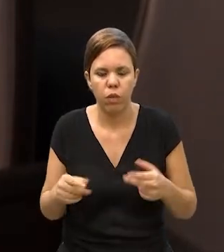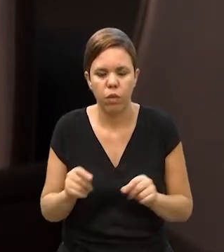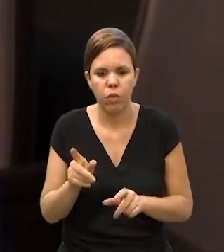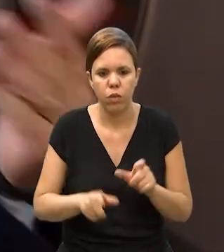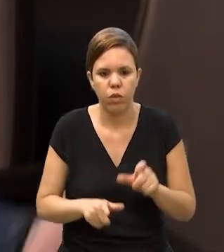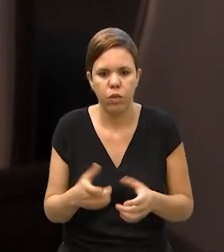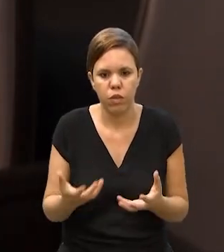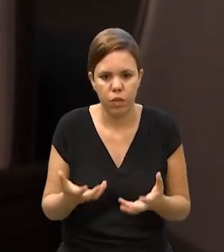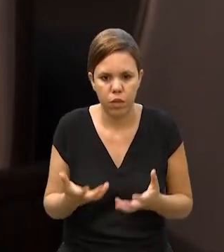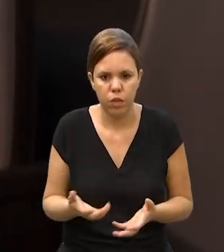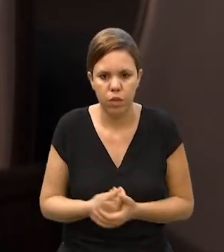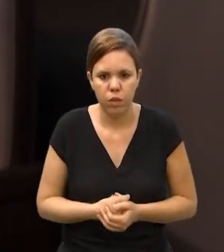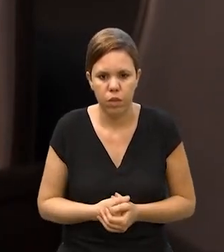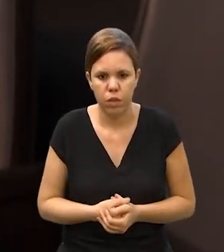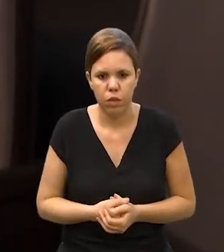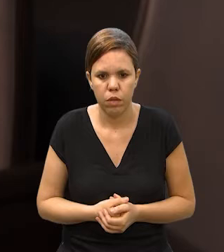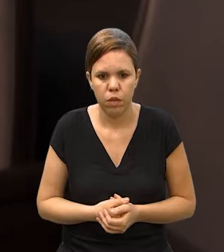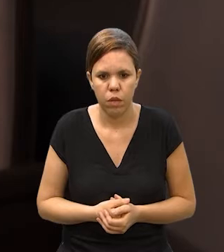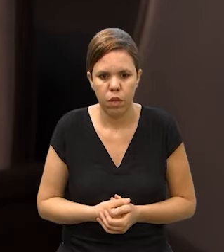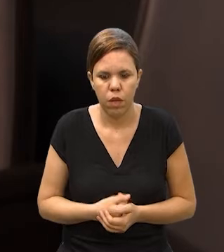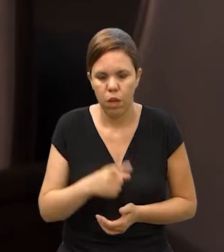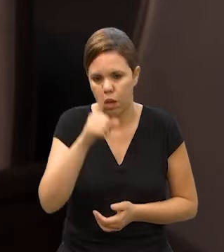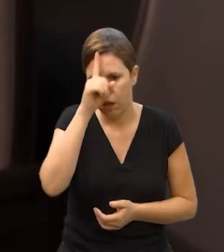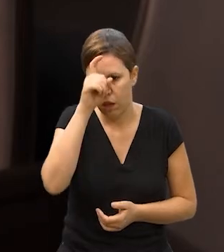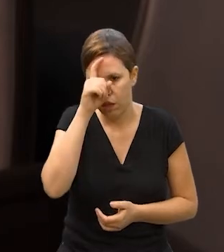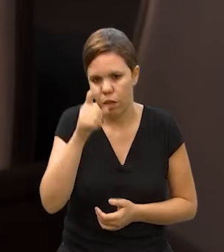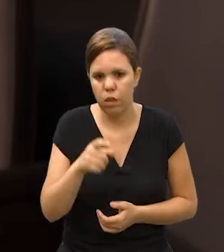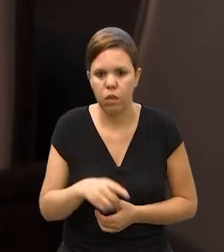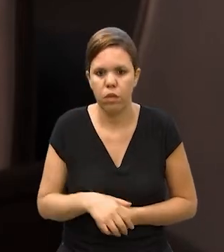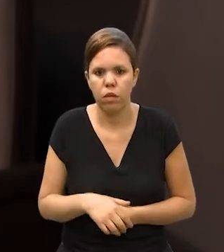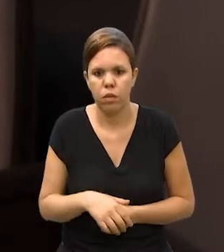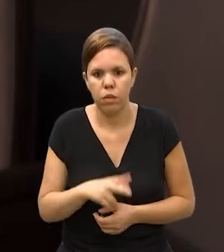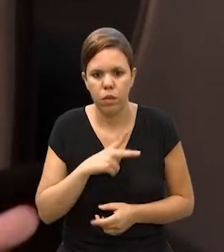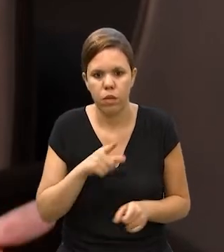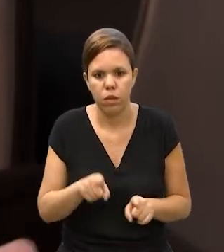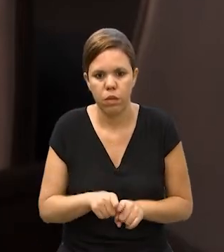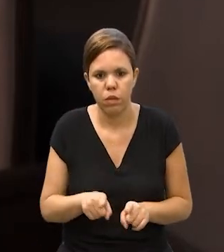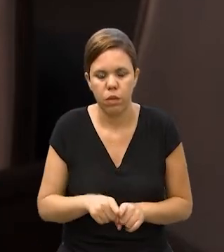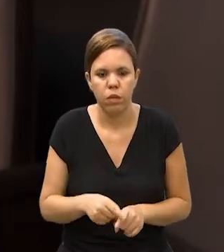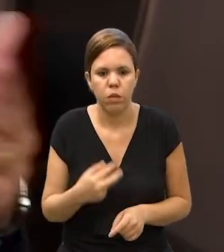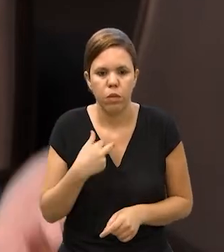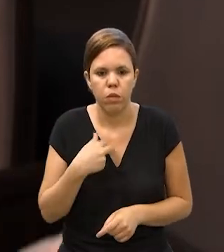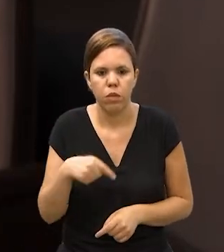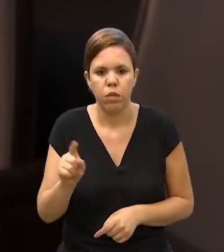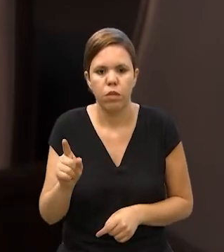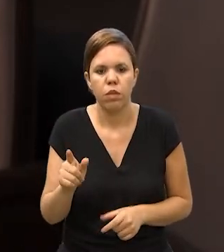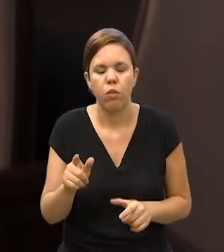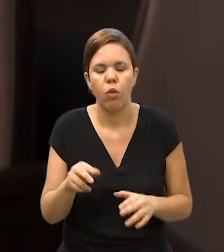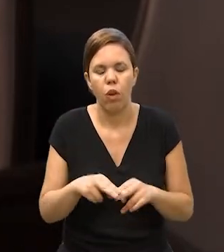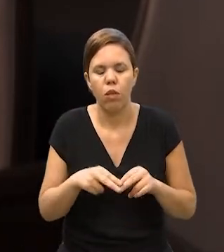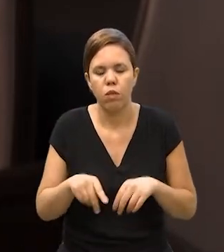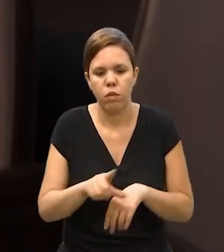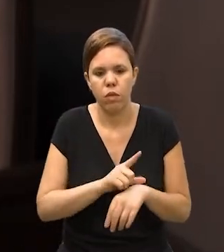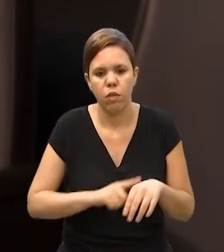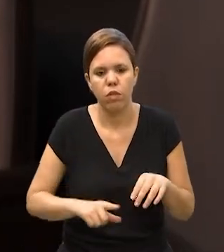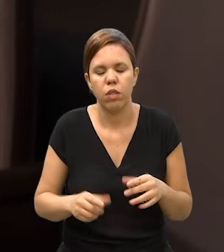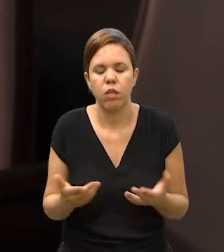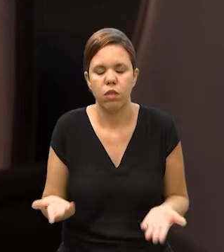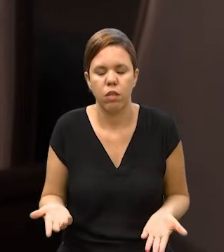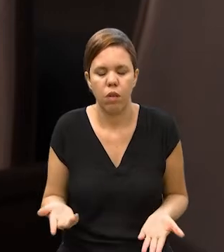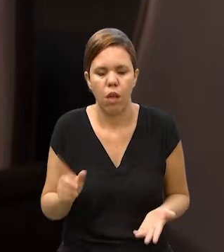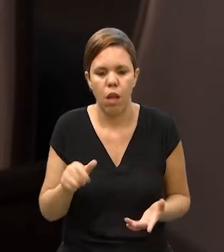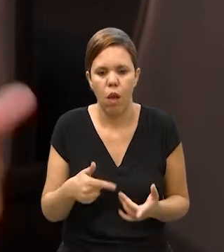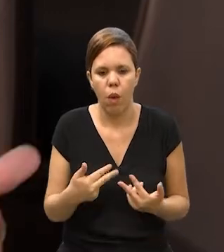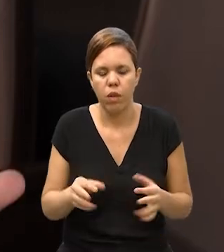pessoas que queriam ser levadas para alguns hospitais privados e não podiam em razão de uma legislação. Então, é